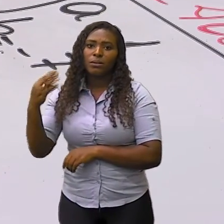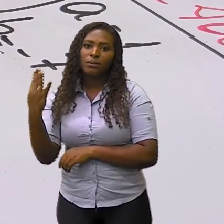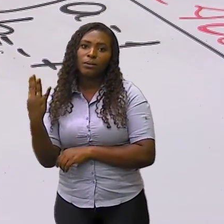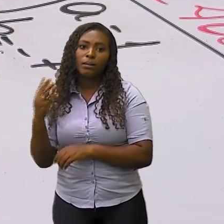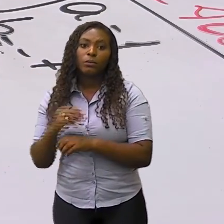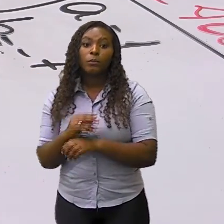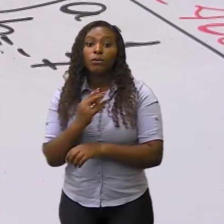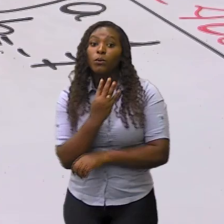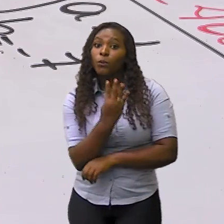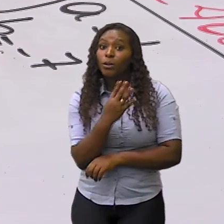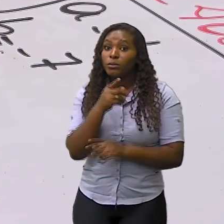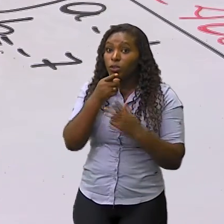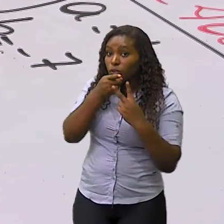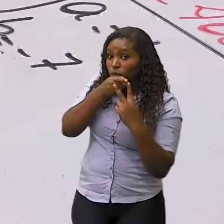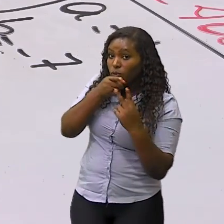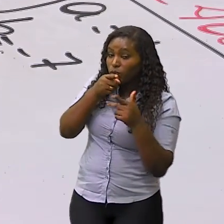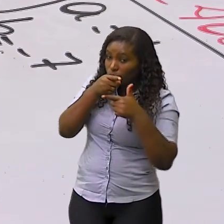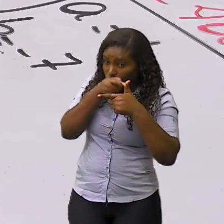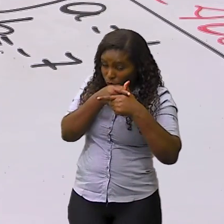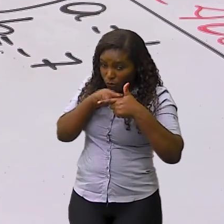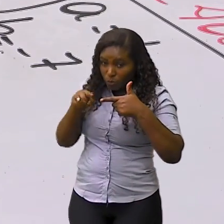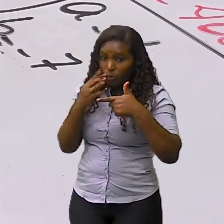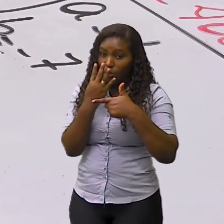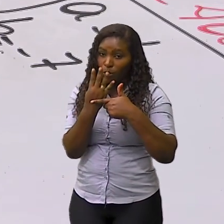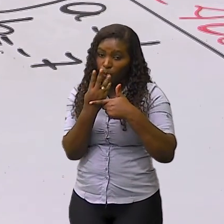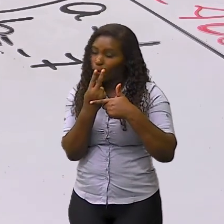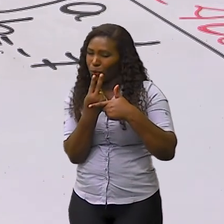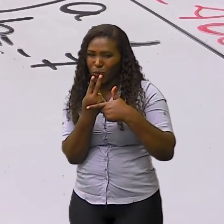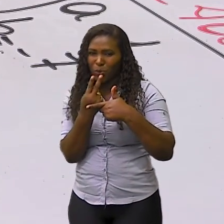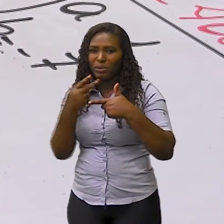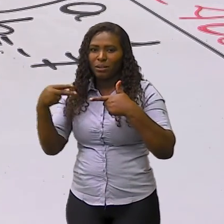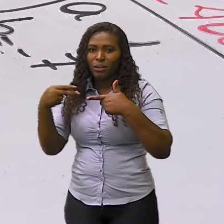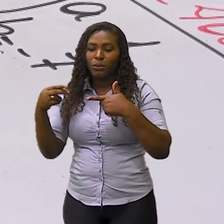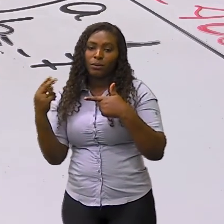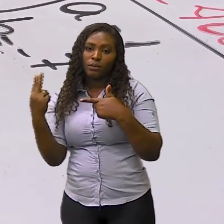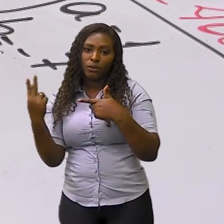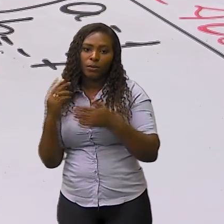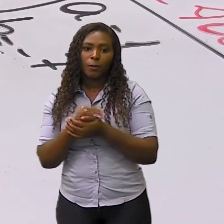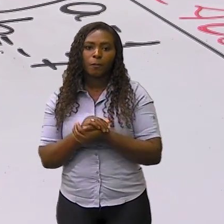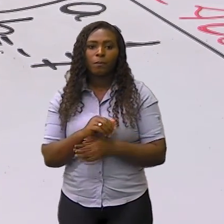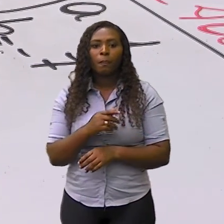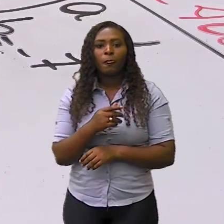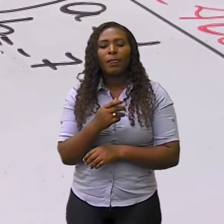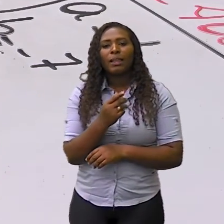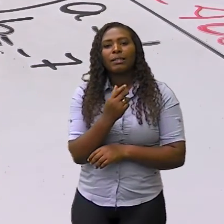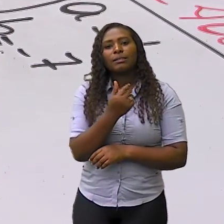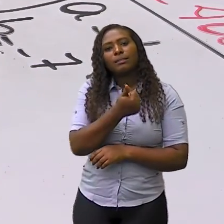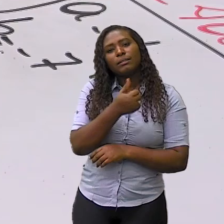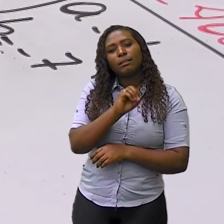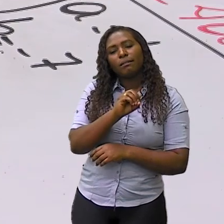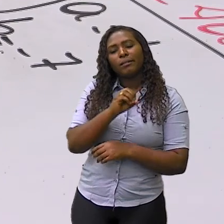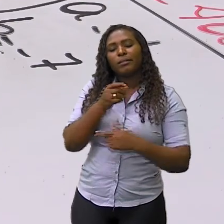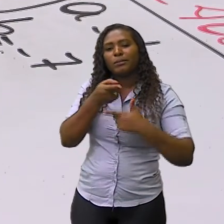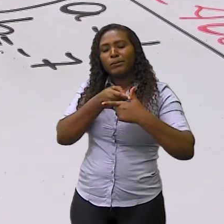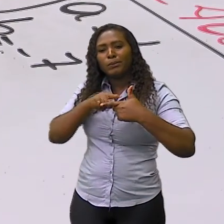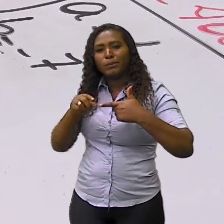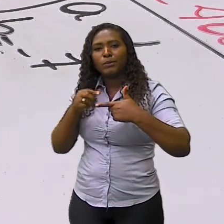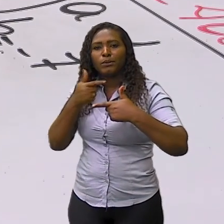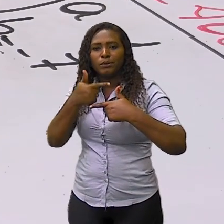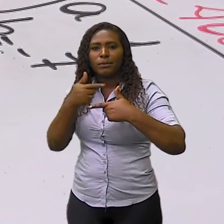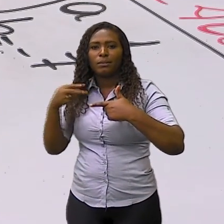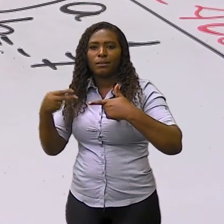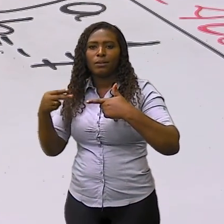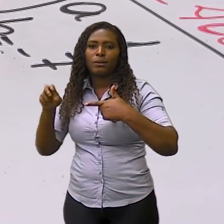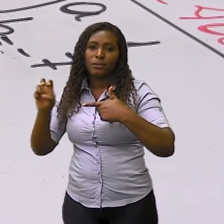C. Delta vai ser 49 menos 4 vezes 10, 40. Então, delta é